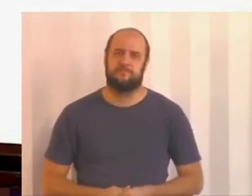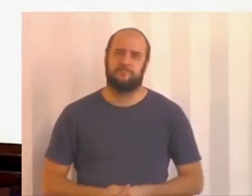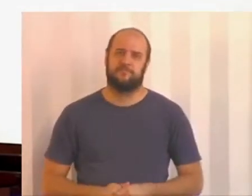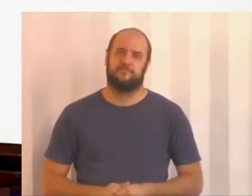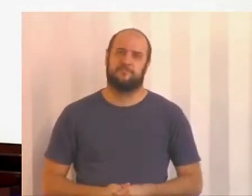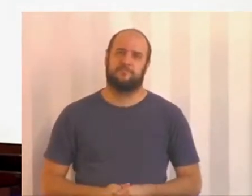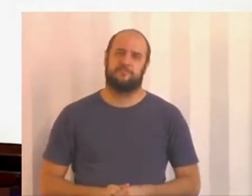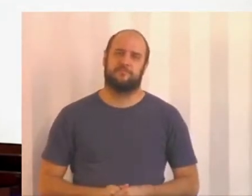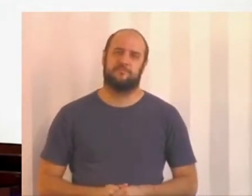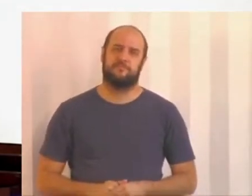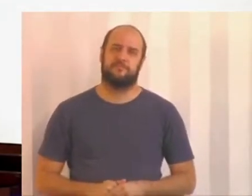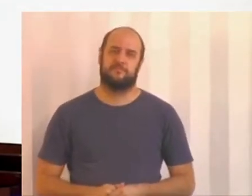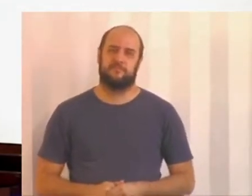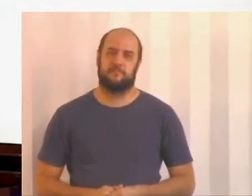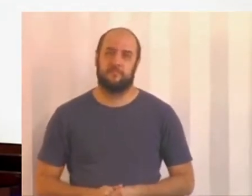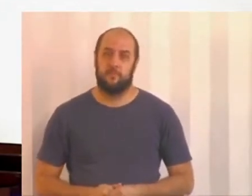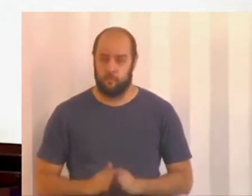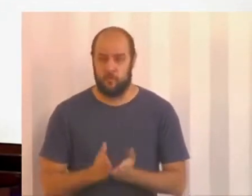mesma coisa.